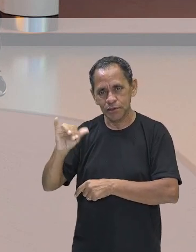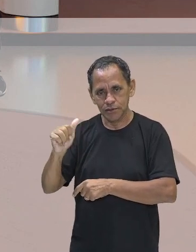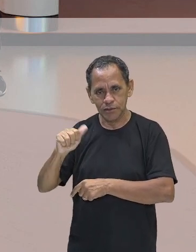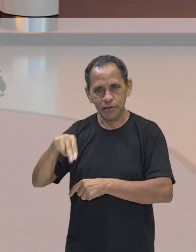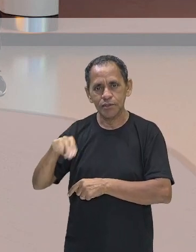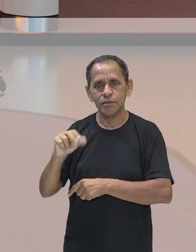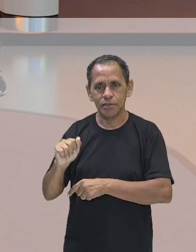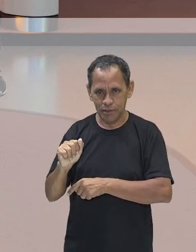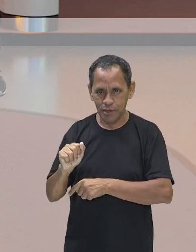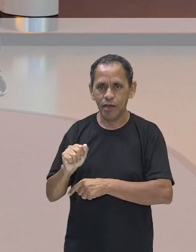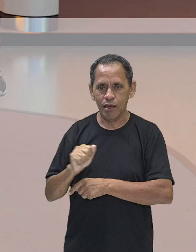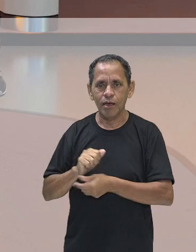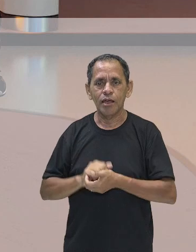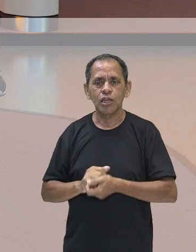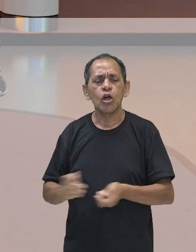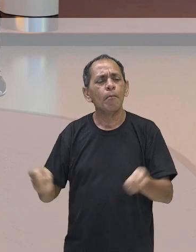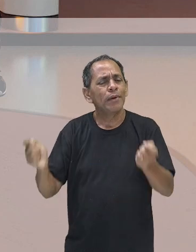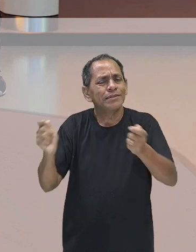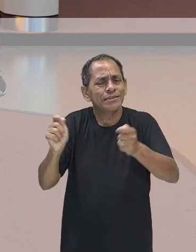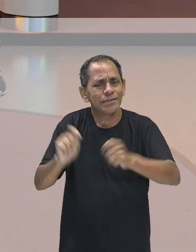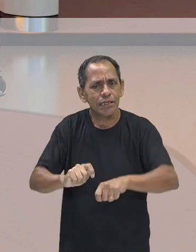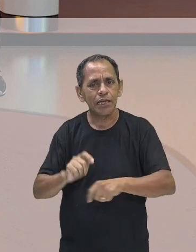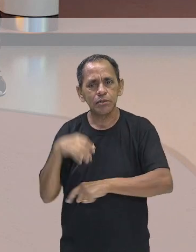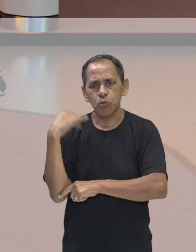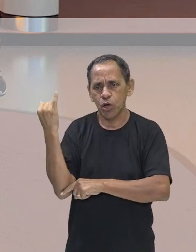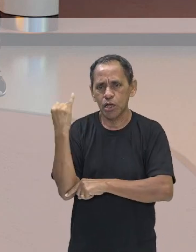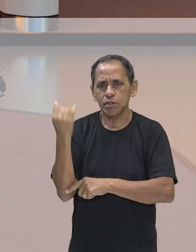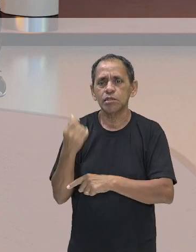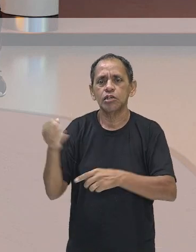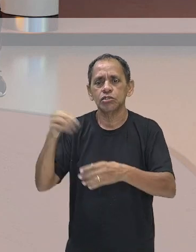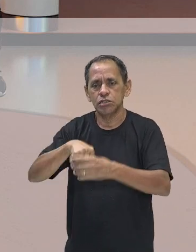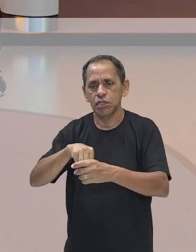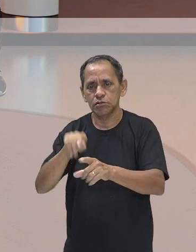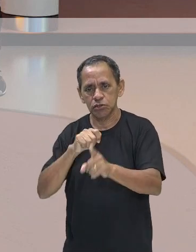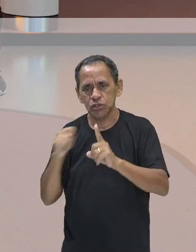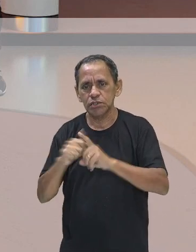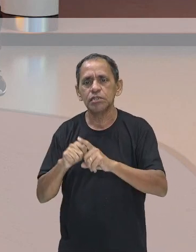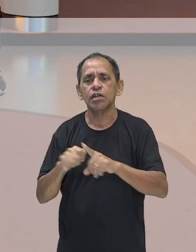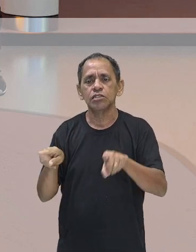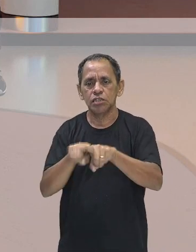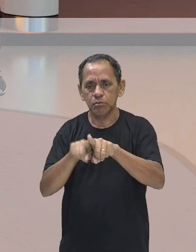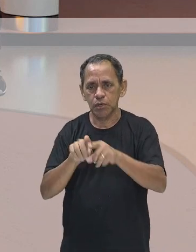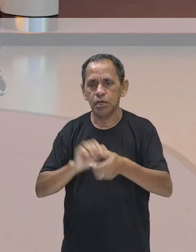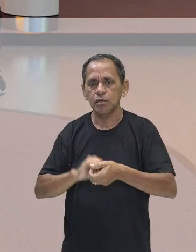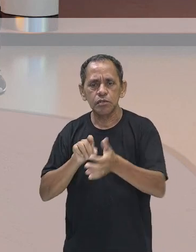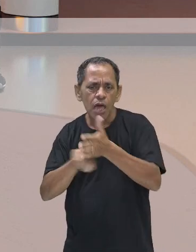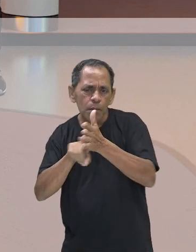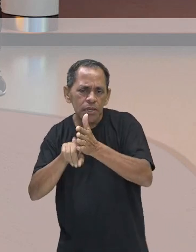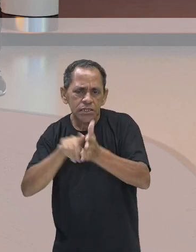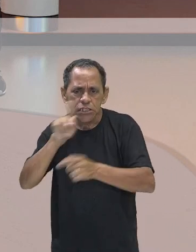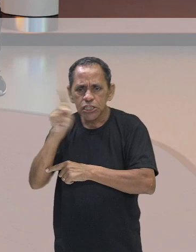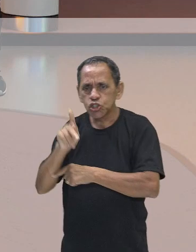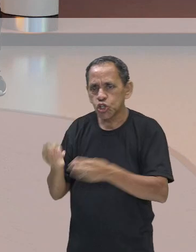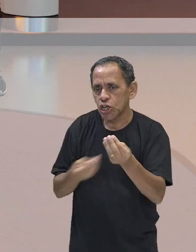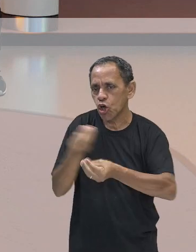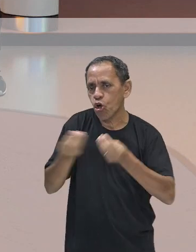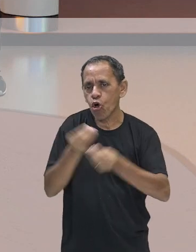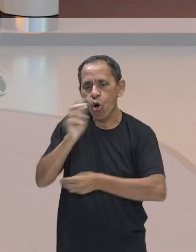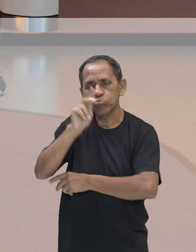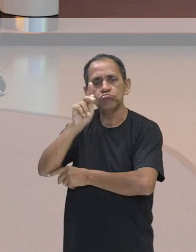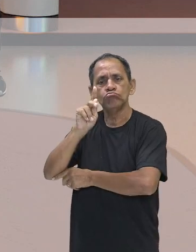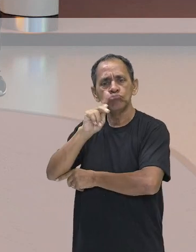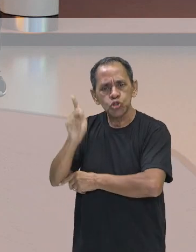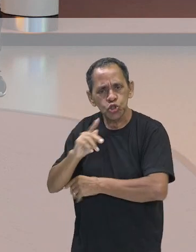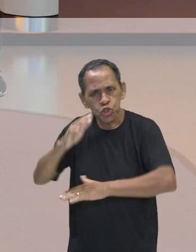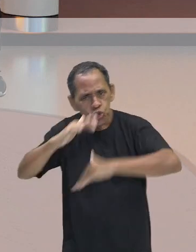que faz. Vamos, então, para ver um pouquinho mais sobre a importância ali da pesquisa histórica e de como o historiador, a figura